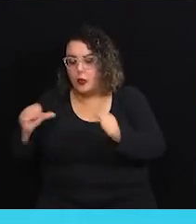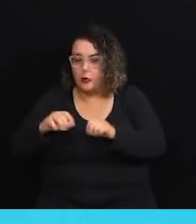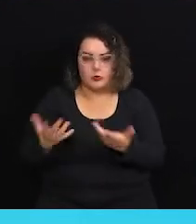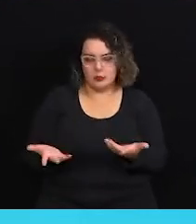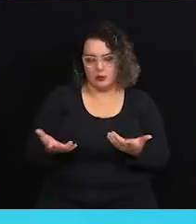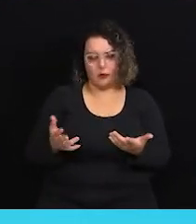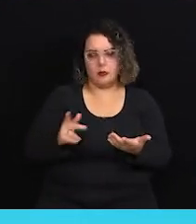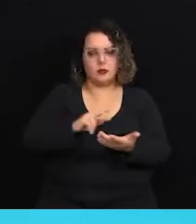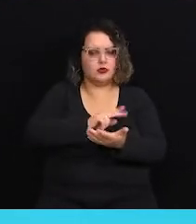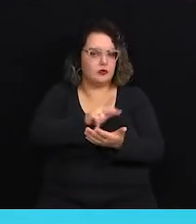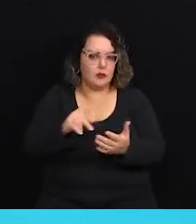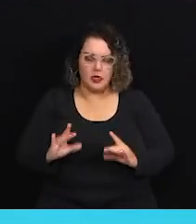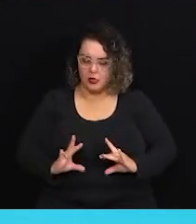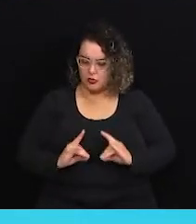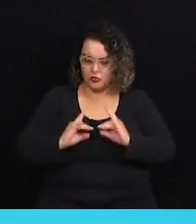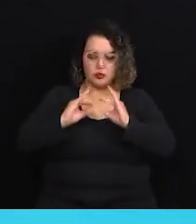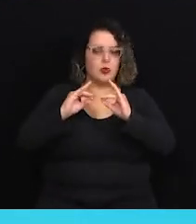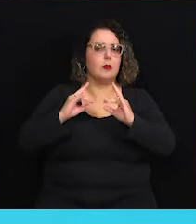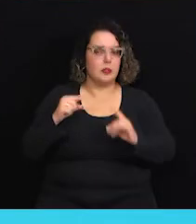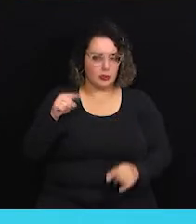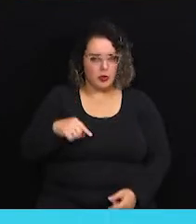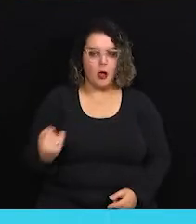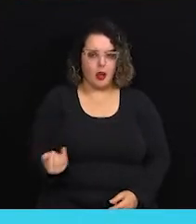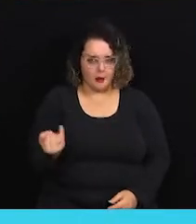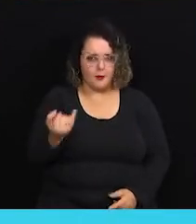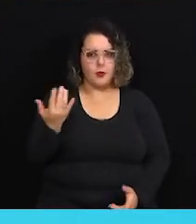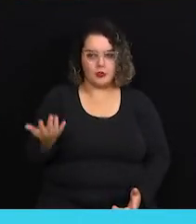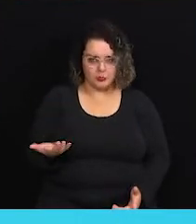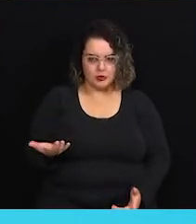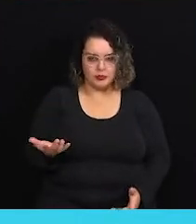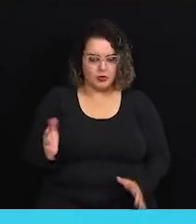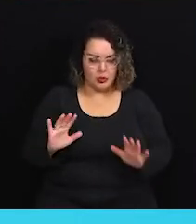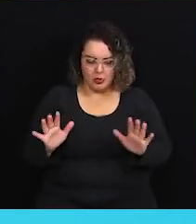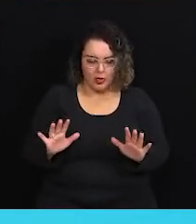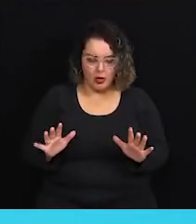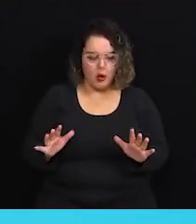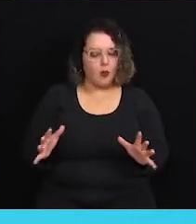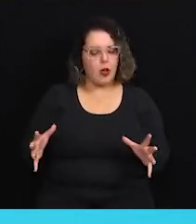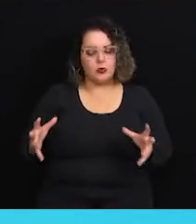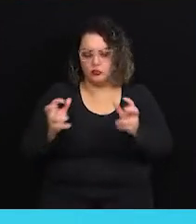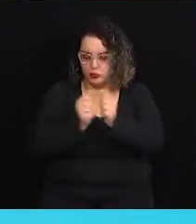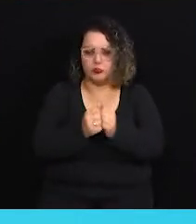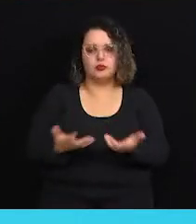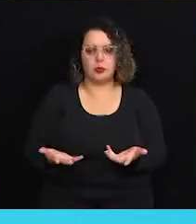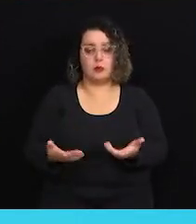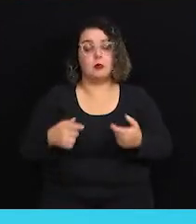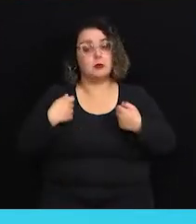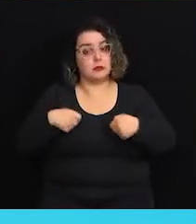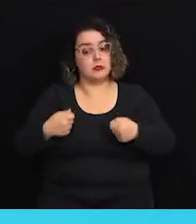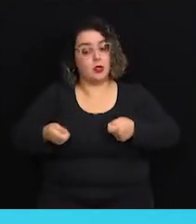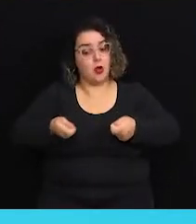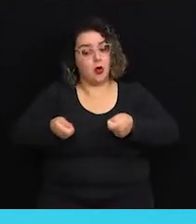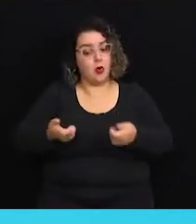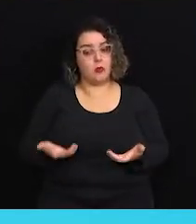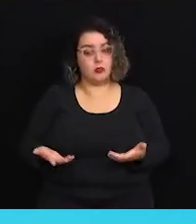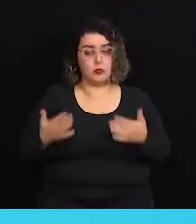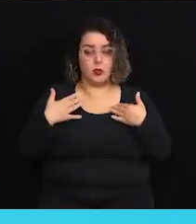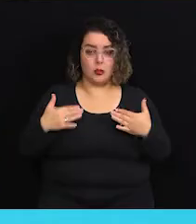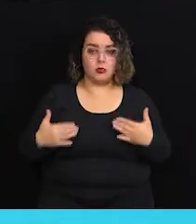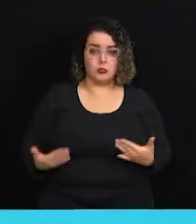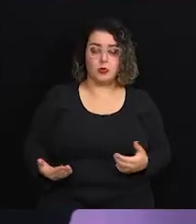para a produção de diversos hormônios. Então, a gente precisa ter um percentual equilibrado no nosso